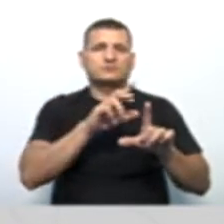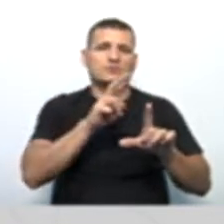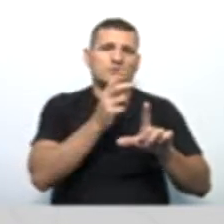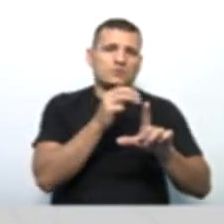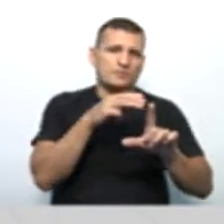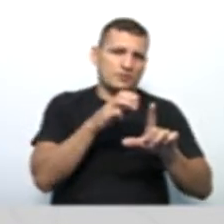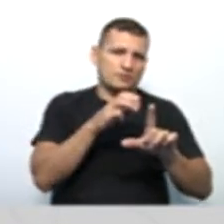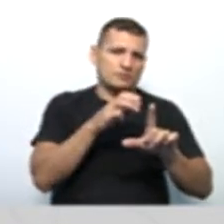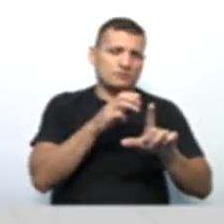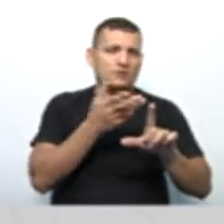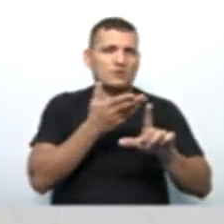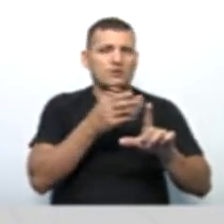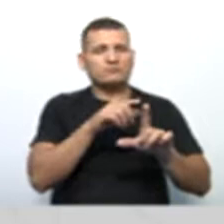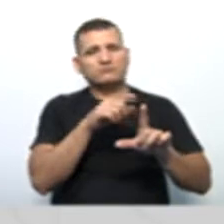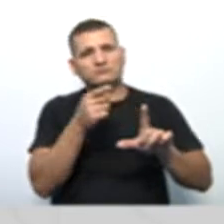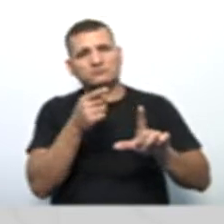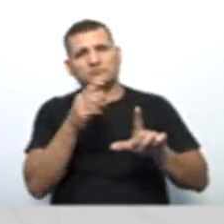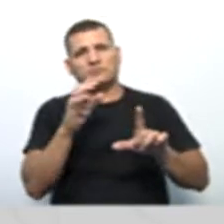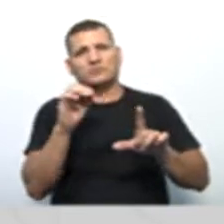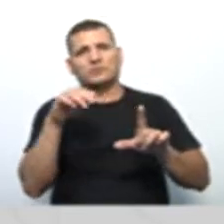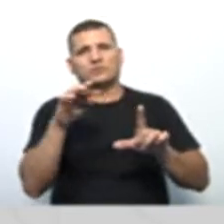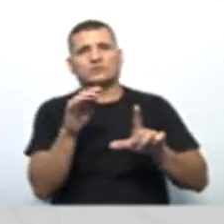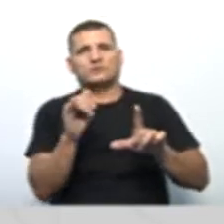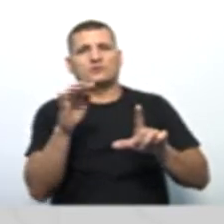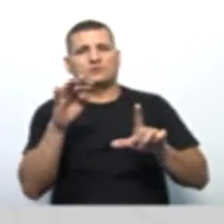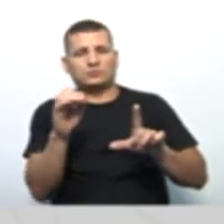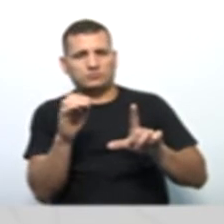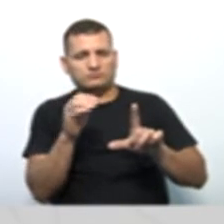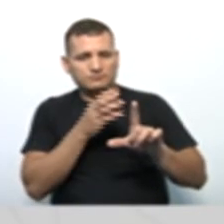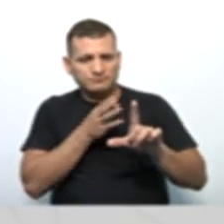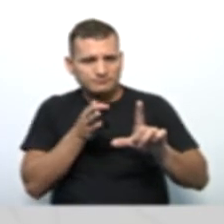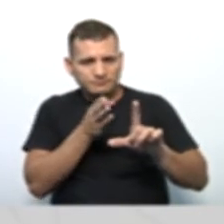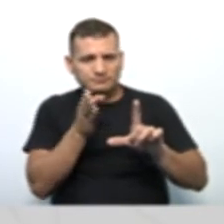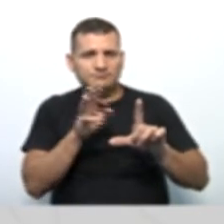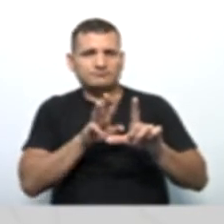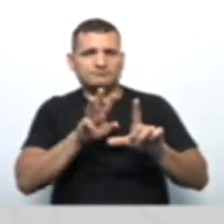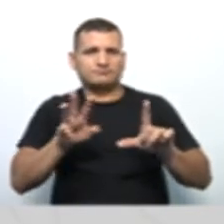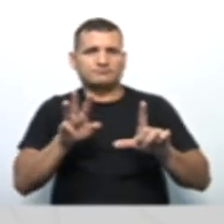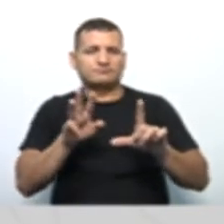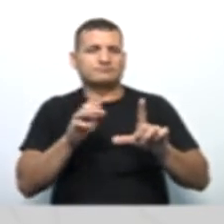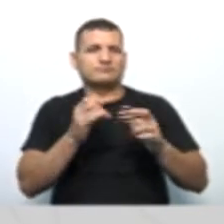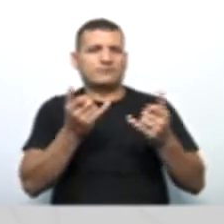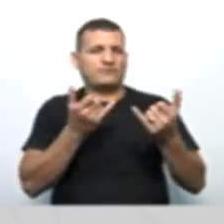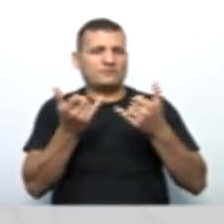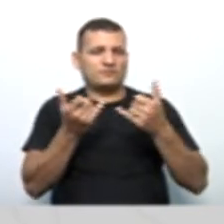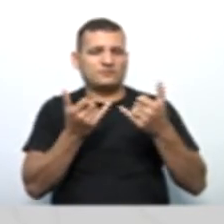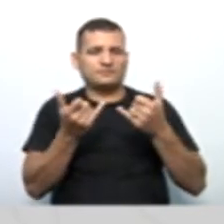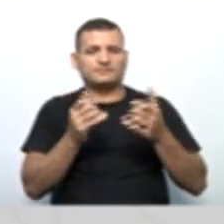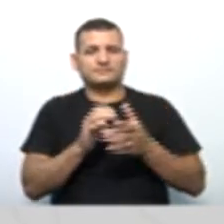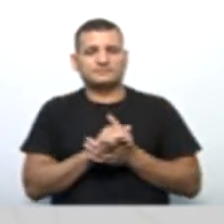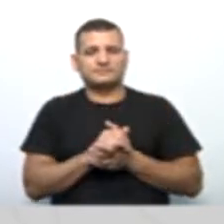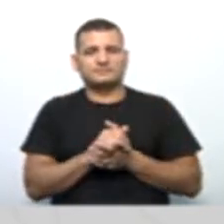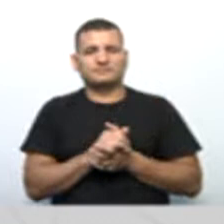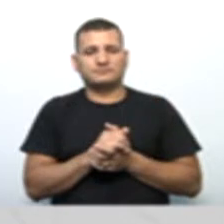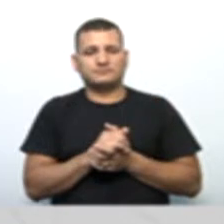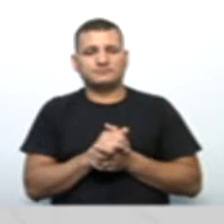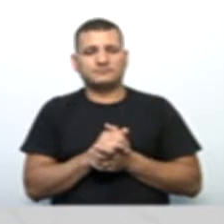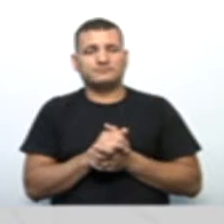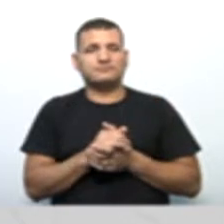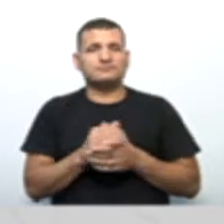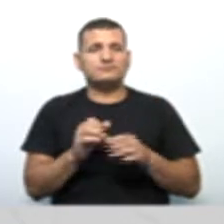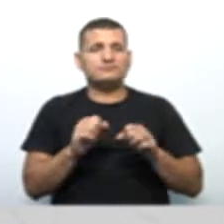contato se você colocar o caminho que o usuário está fazendo o site informar pra ele o que está acontecendo a correspondência entre o sistema mundo